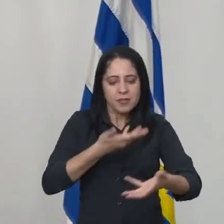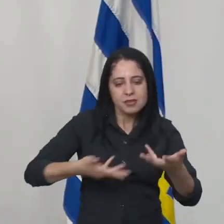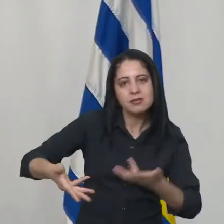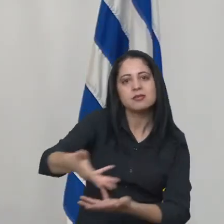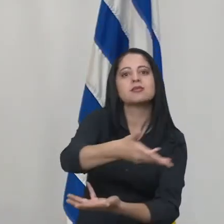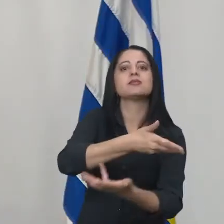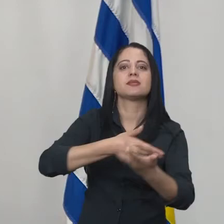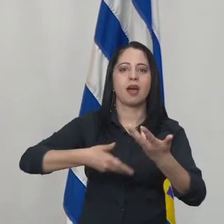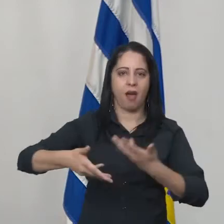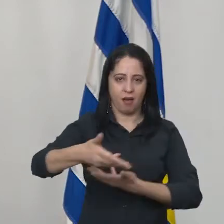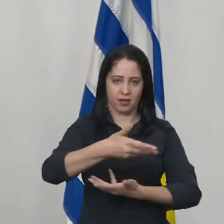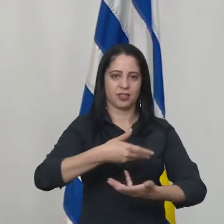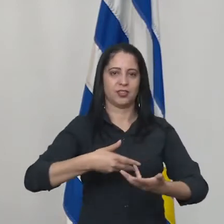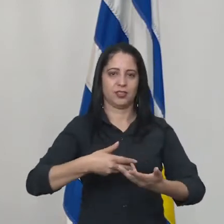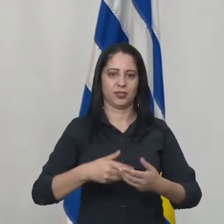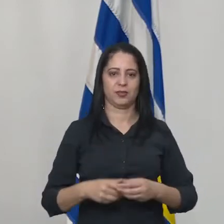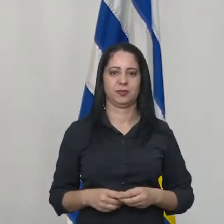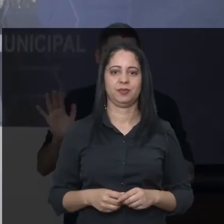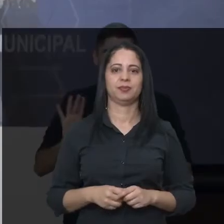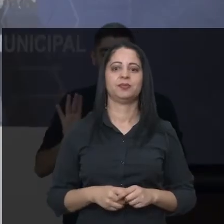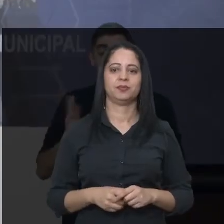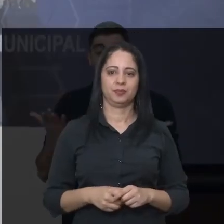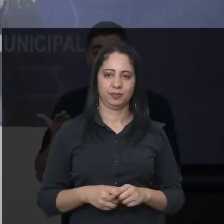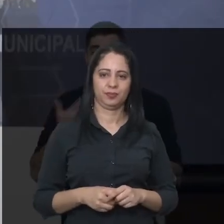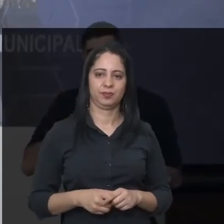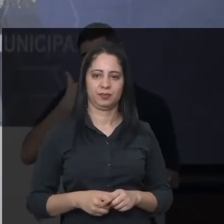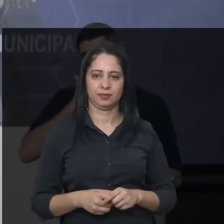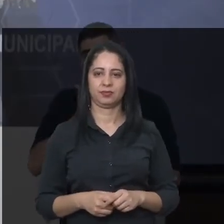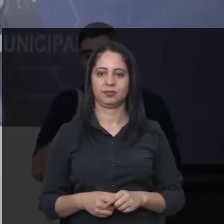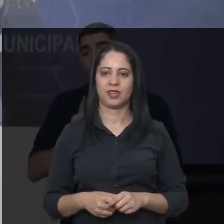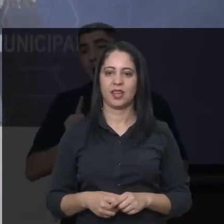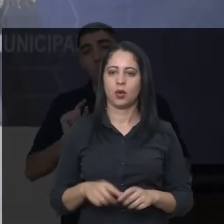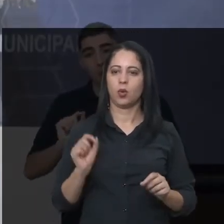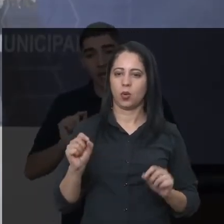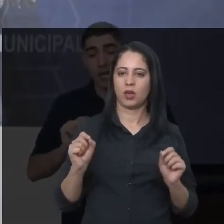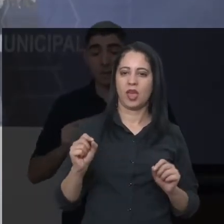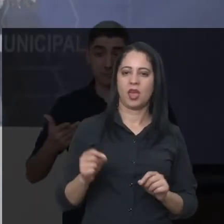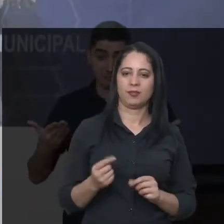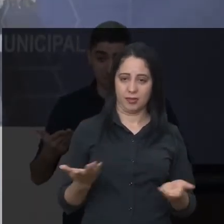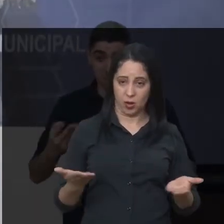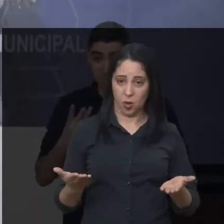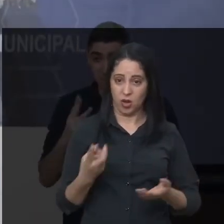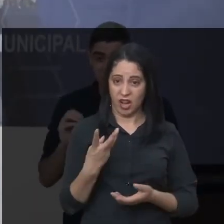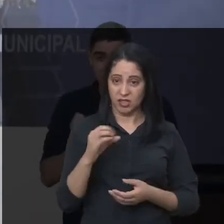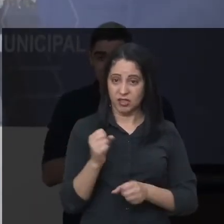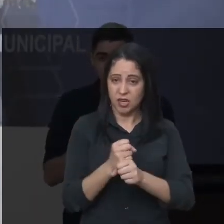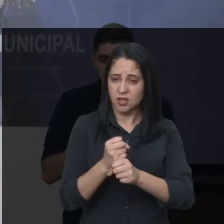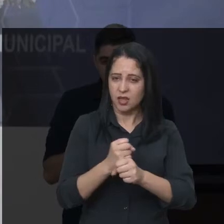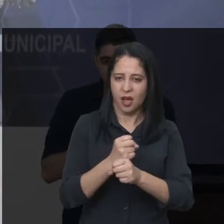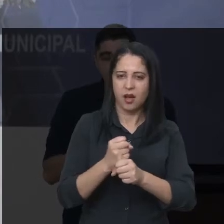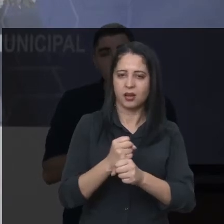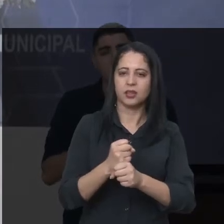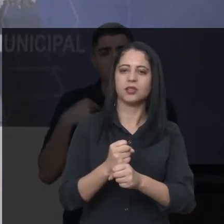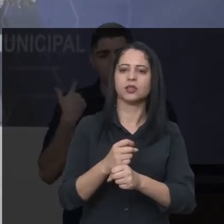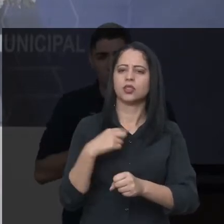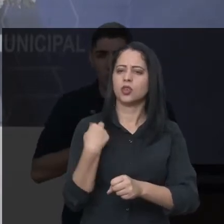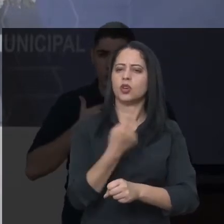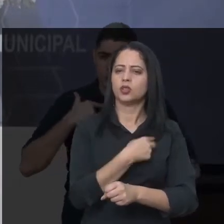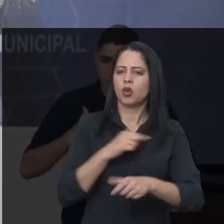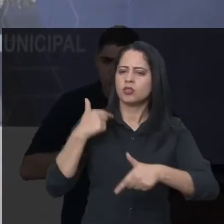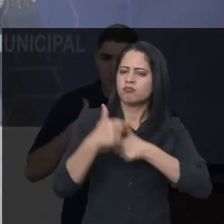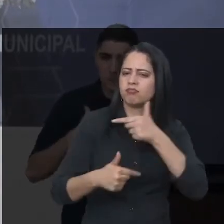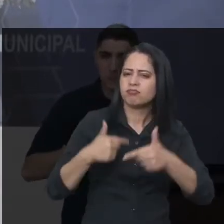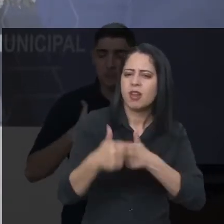nas quadras e campos e no fair play. Esses 30 anos foram construídos, né, graças